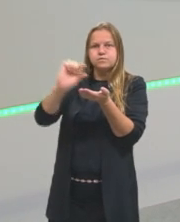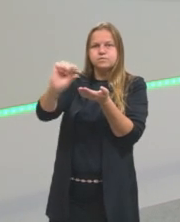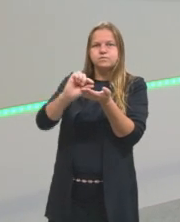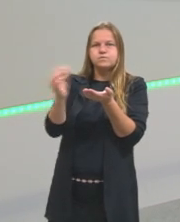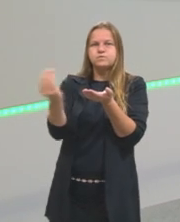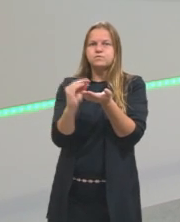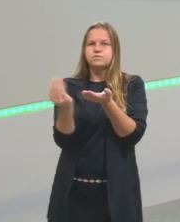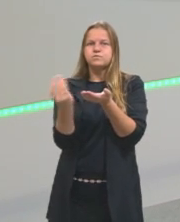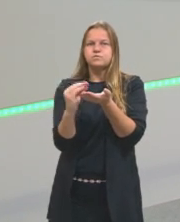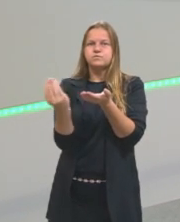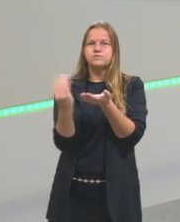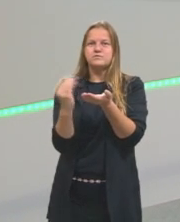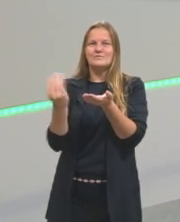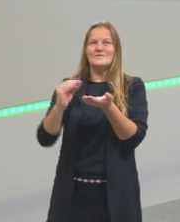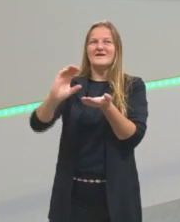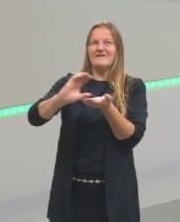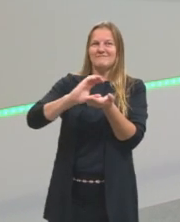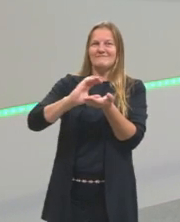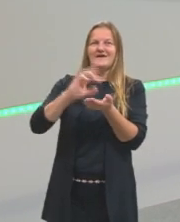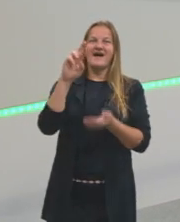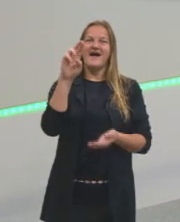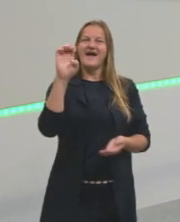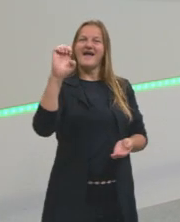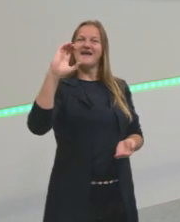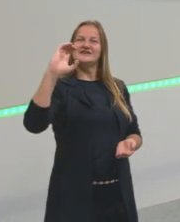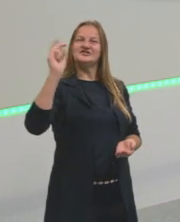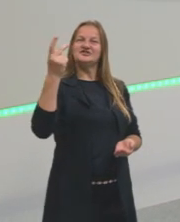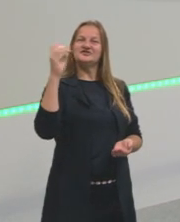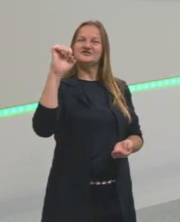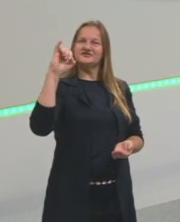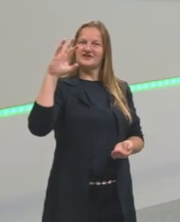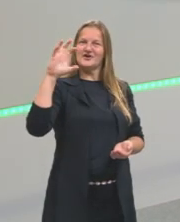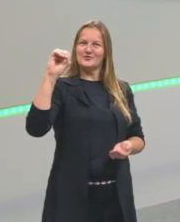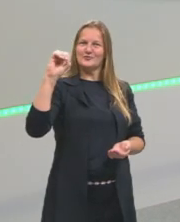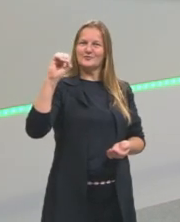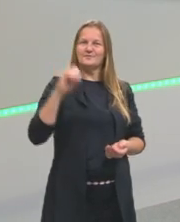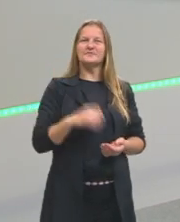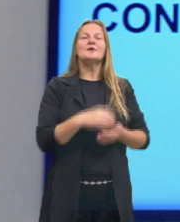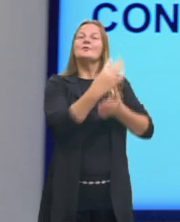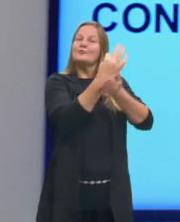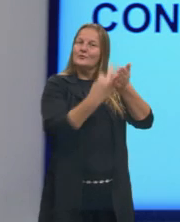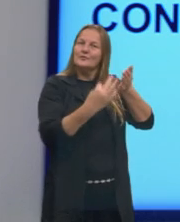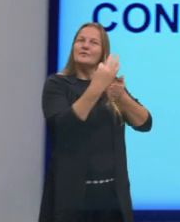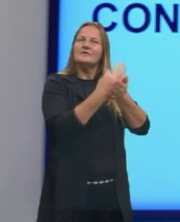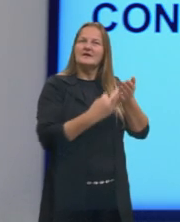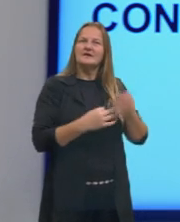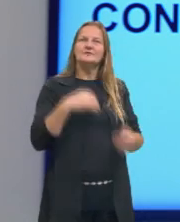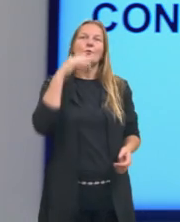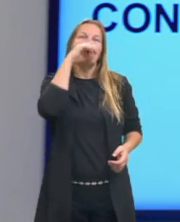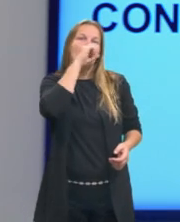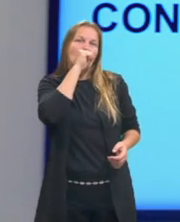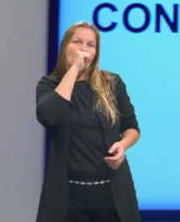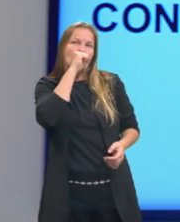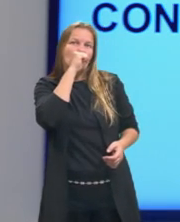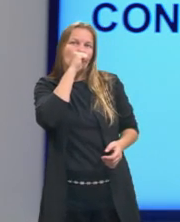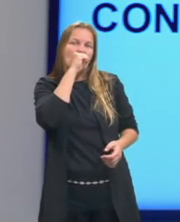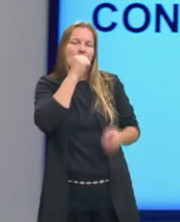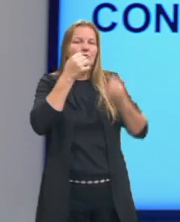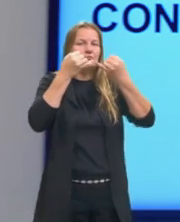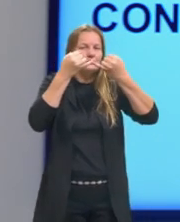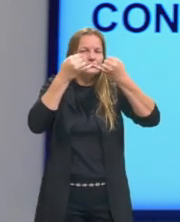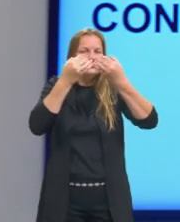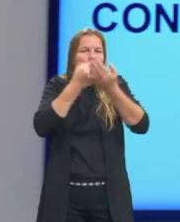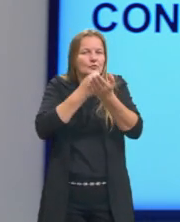que serão o recheio o nosso texto e o pão a